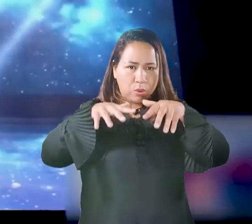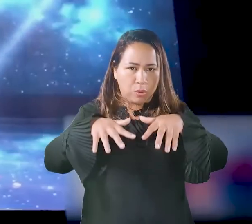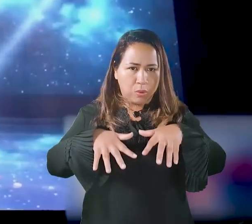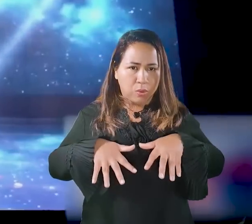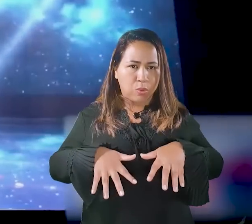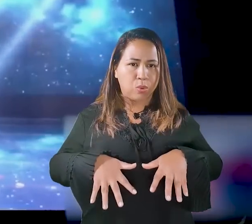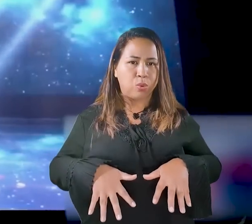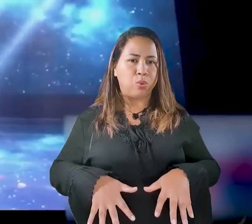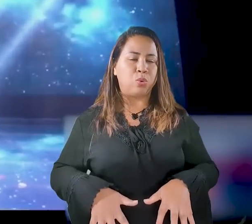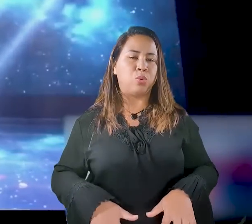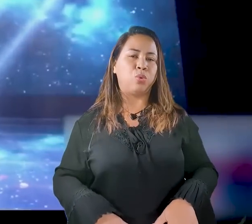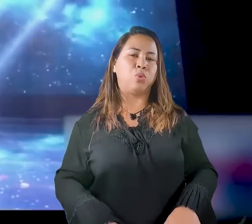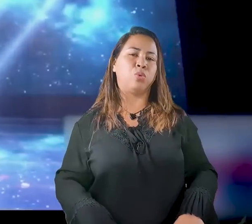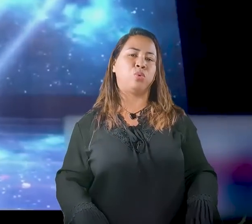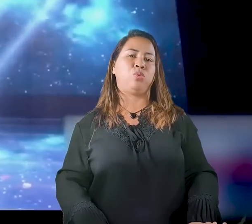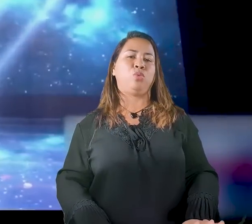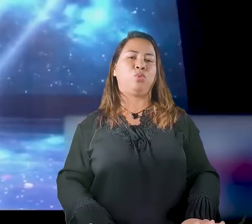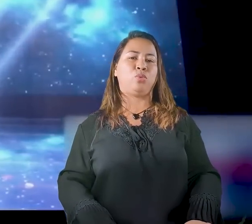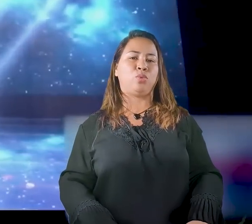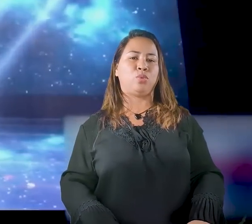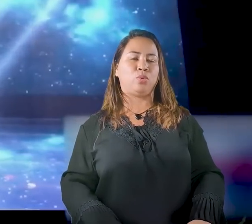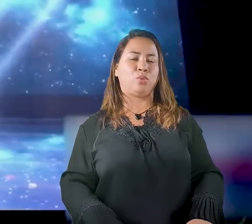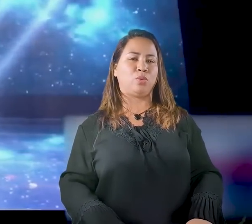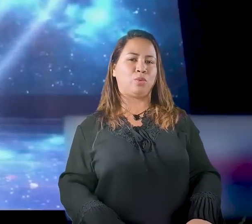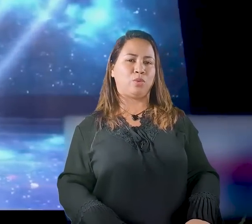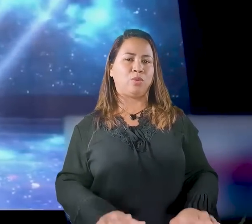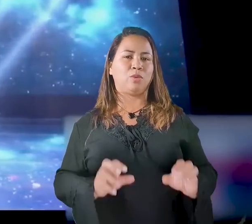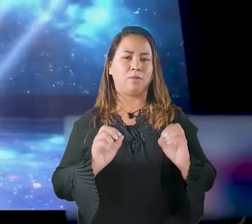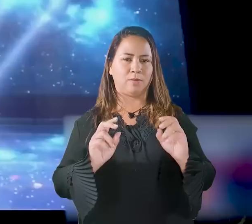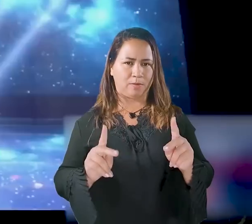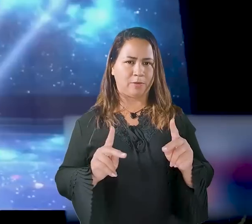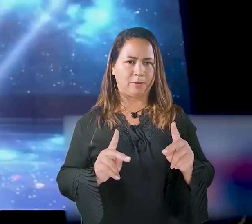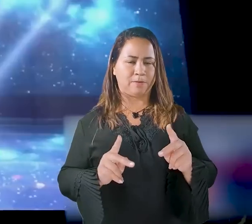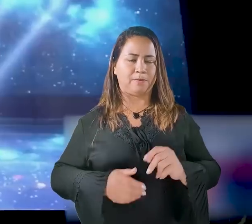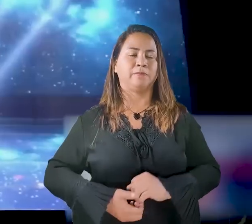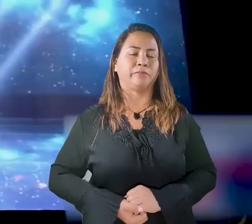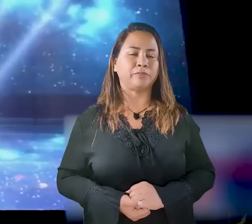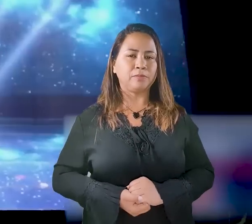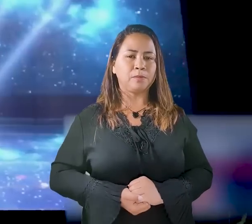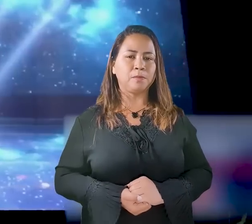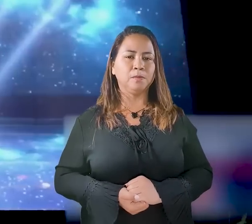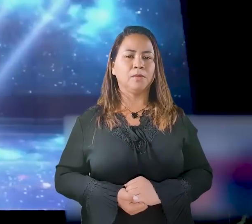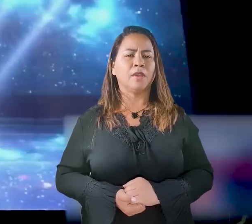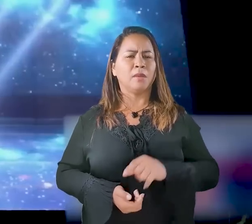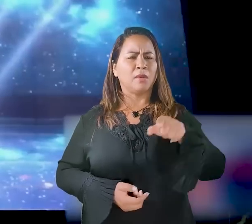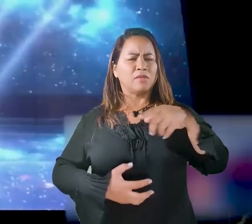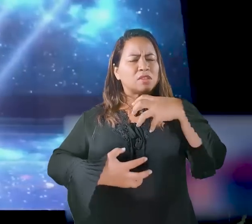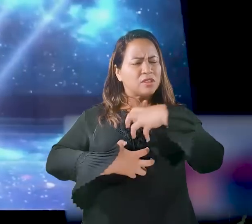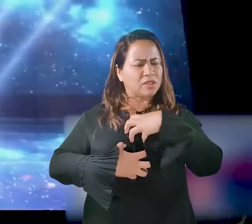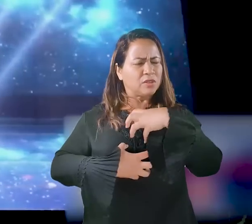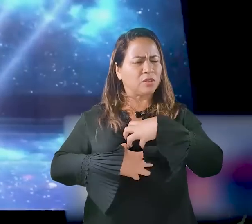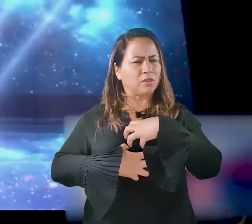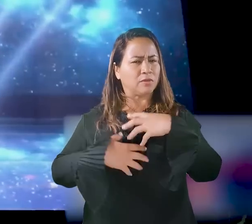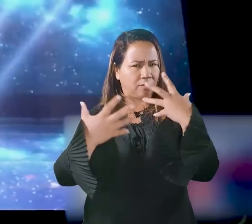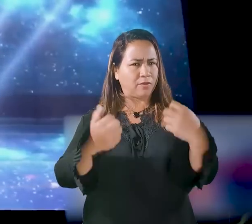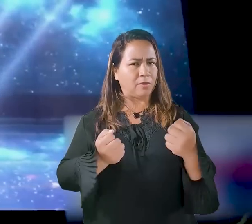contar. Inspira e o resto é com você. Faz direitinho para você sentir o que eu estou falando. Vamos